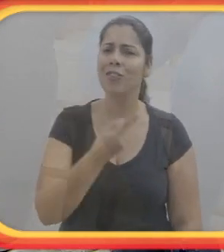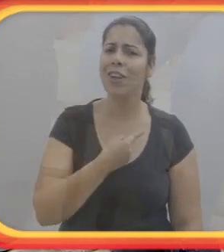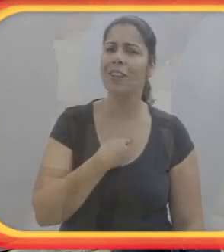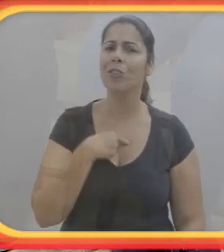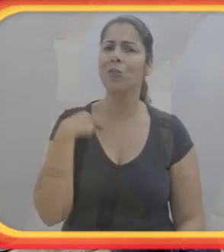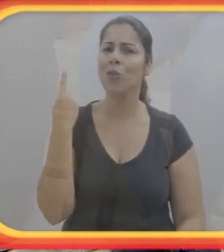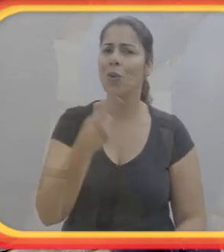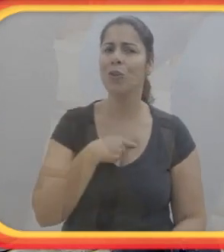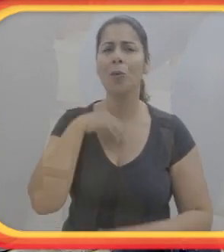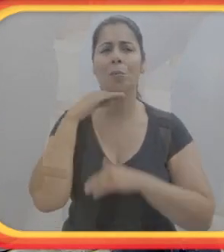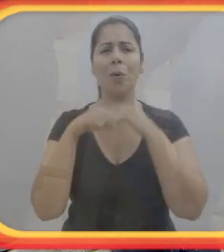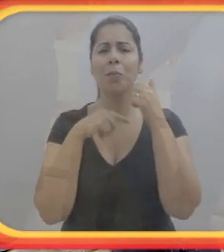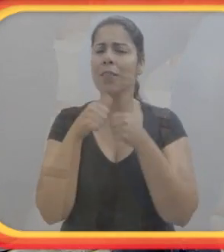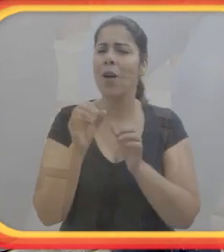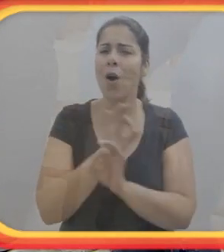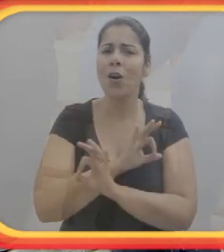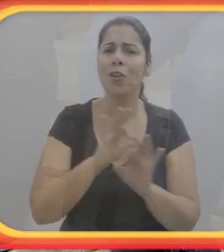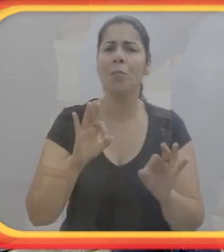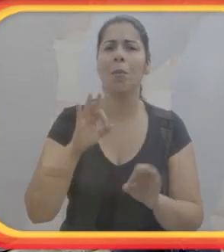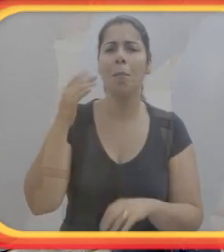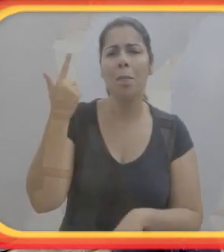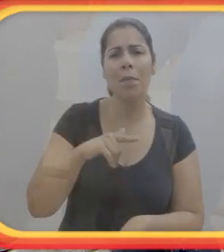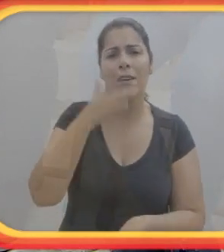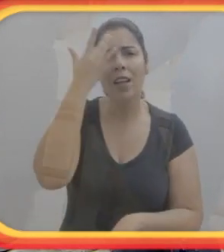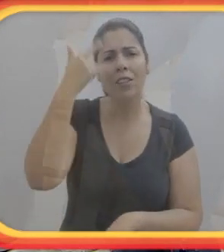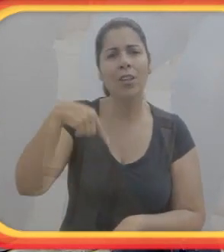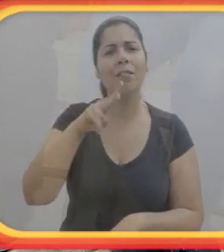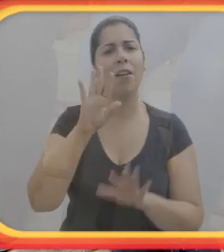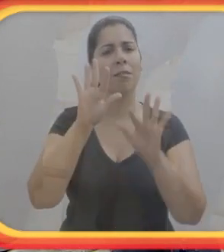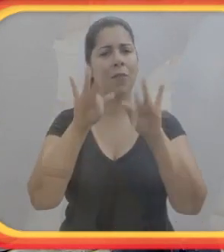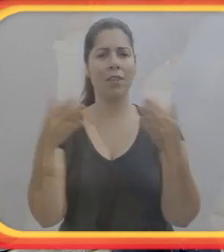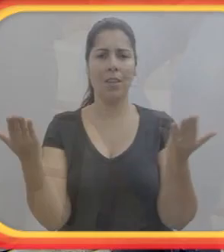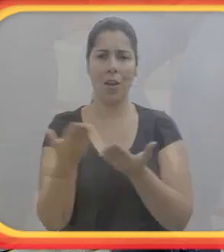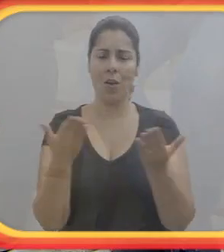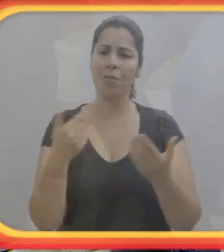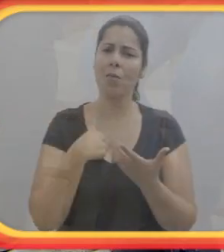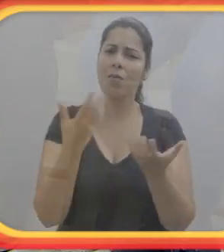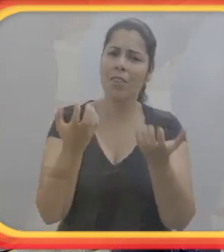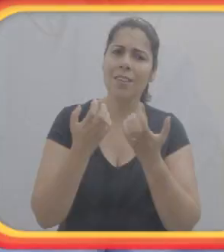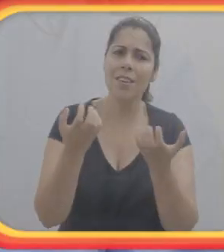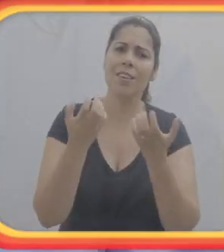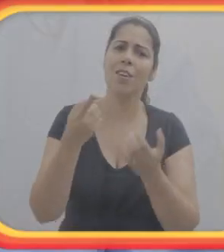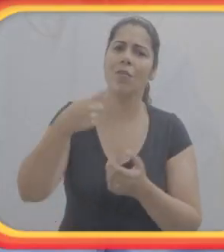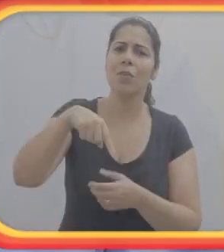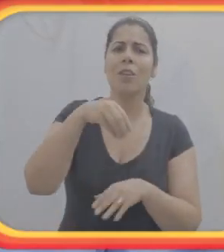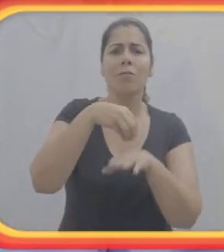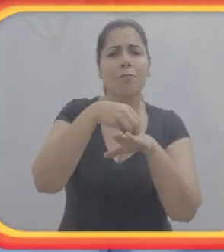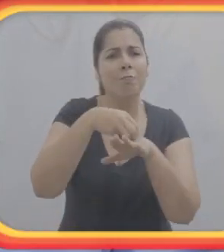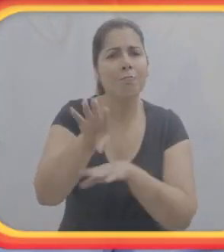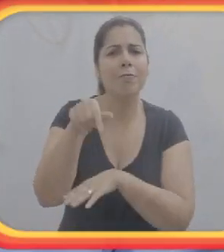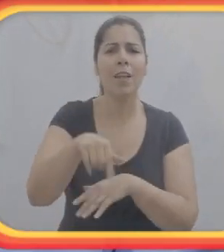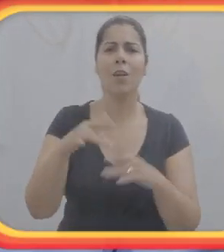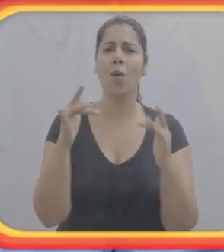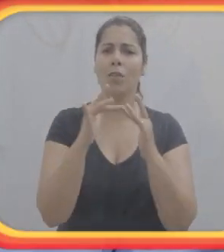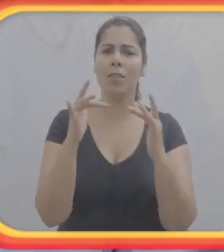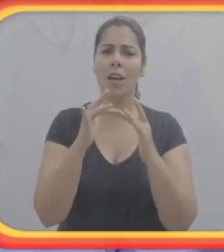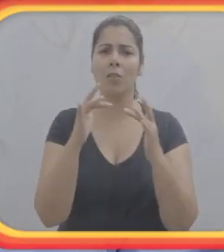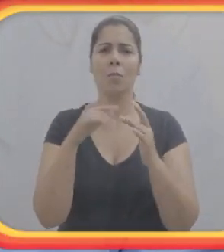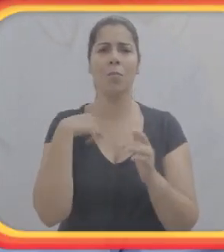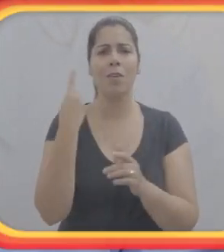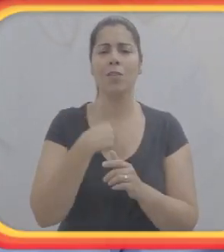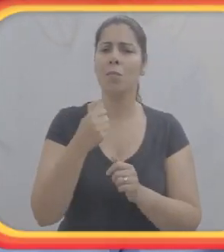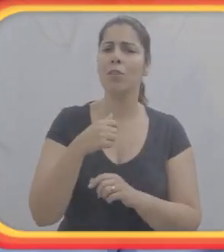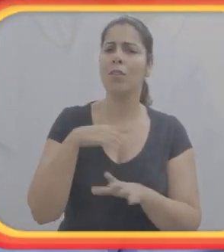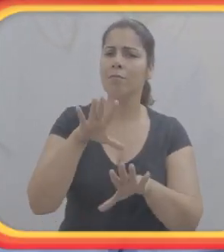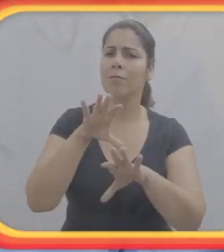para acrescentar, contar mais alguma... que a gente deixou de contar algum capítulo aí dessa história. Montamos um site do